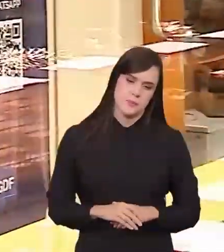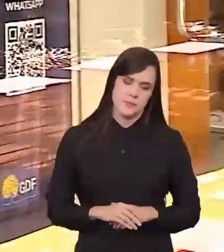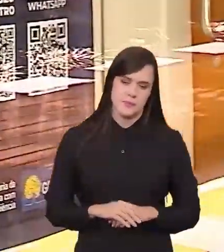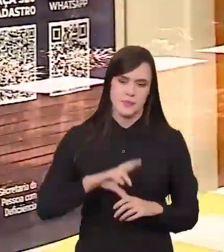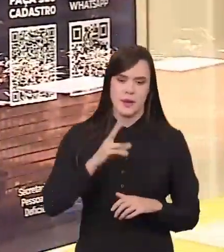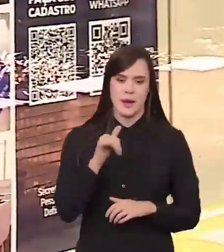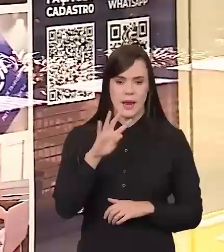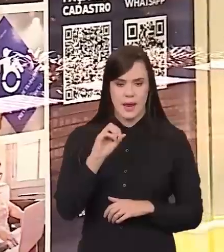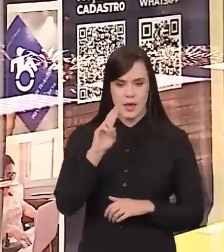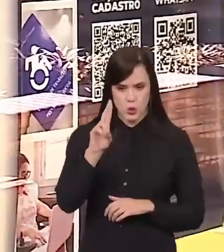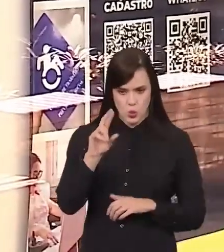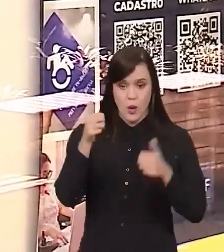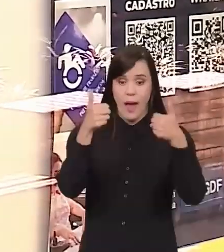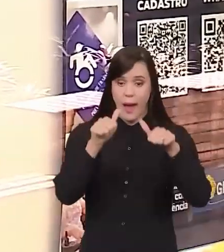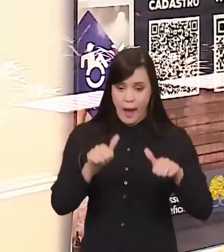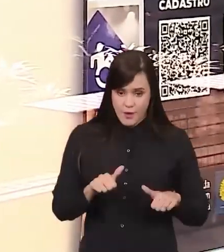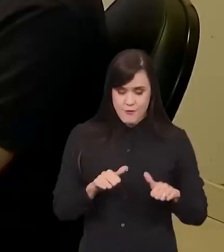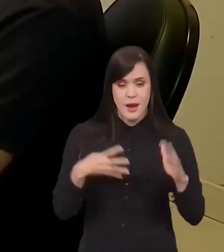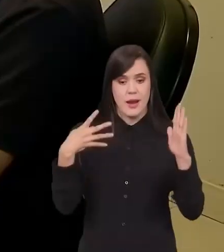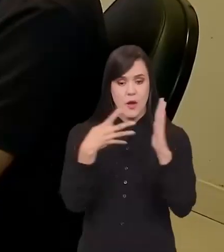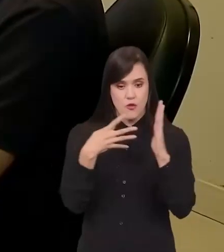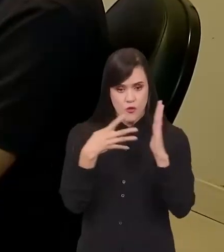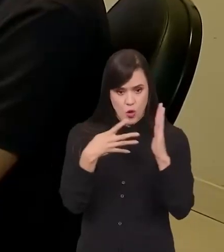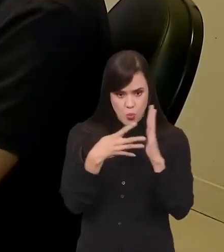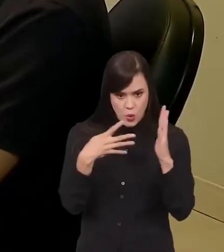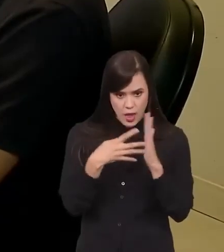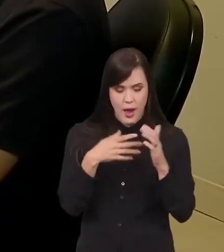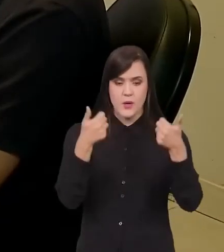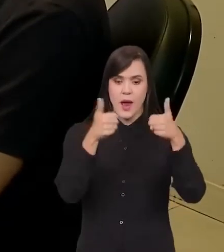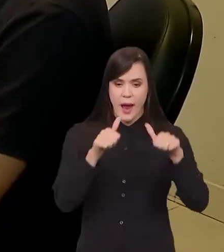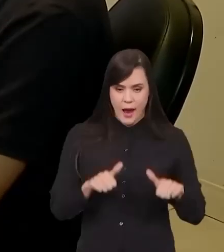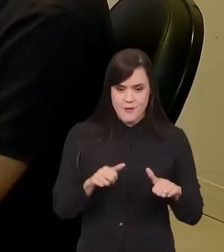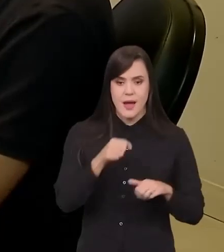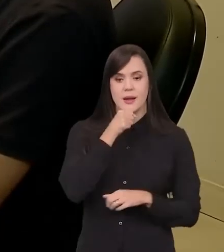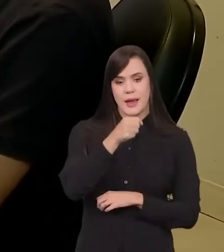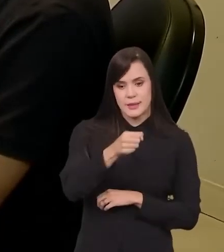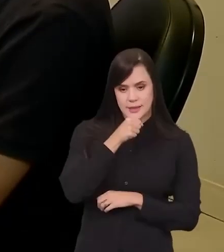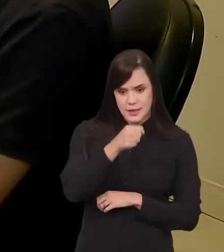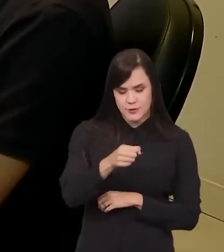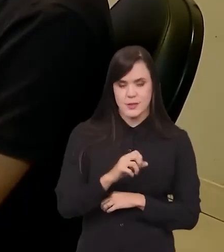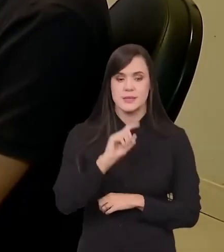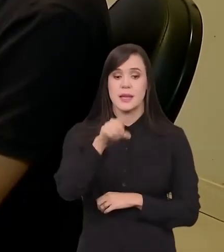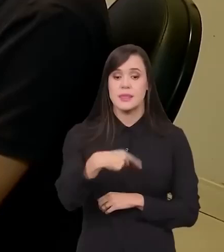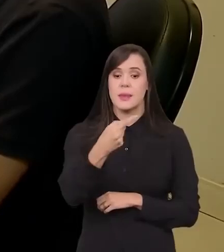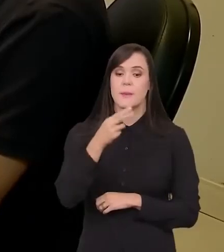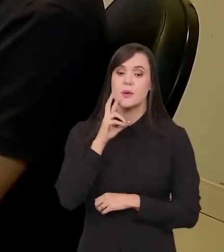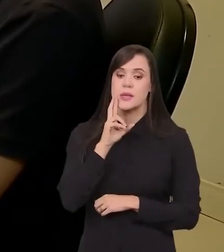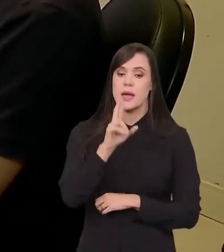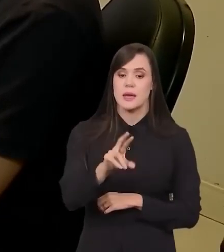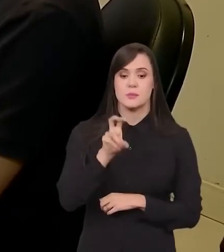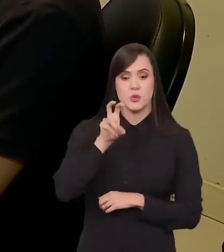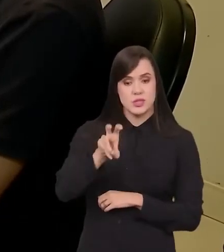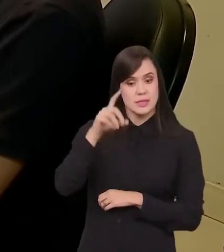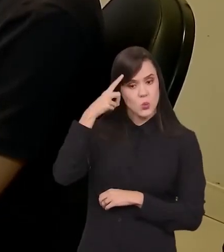Heitor, nós faremos uma análise do seu formulário, faremos uma análise sobre essa entrevista e nós te daremos um retorno em